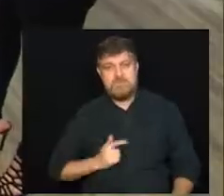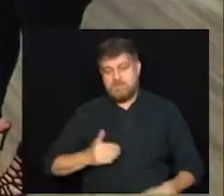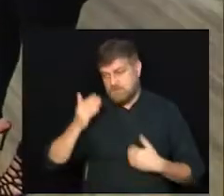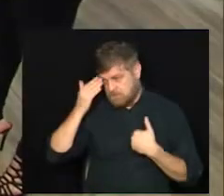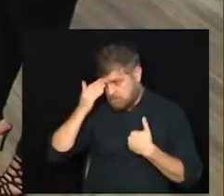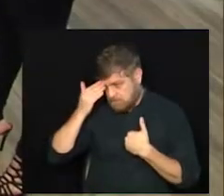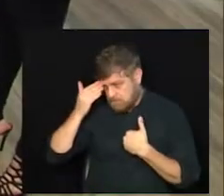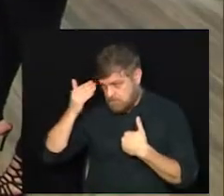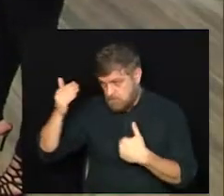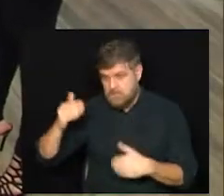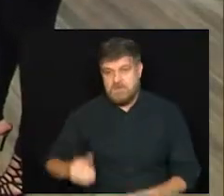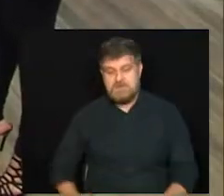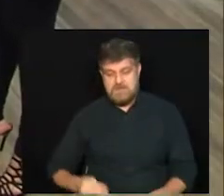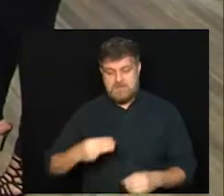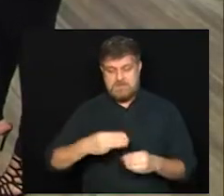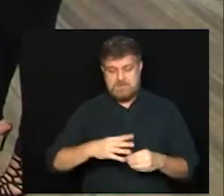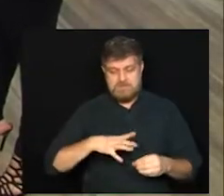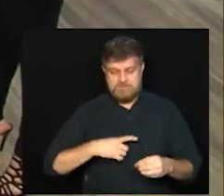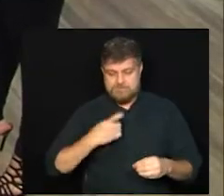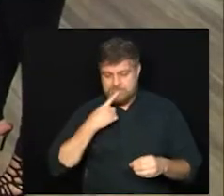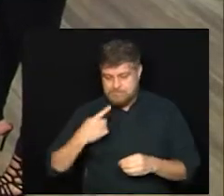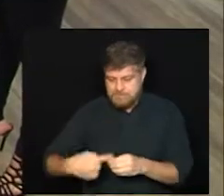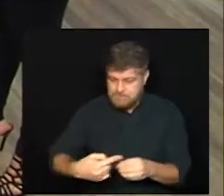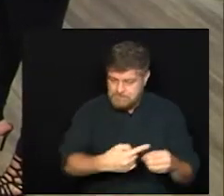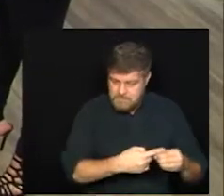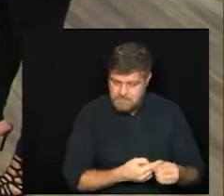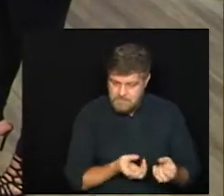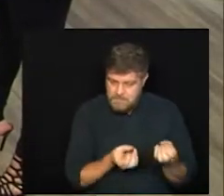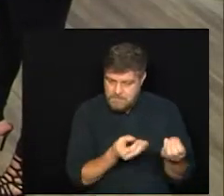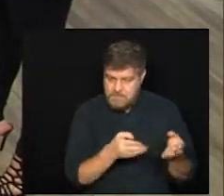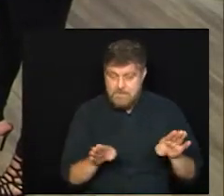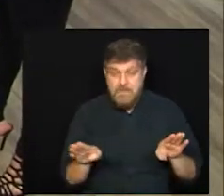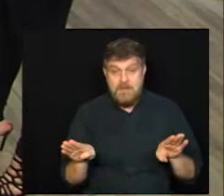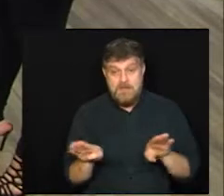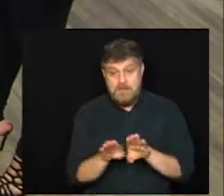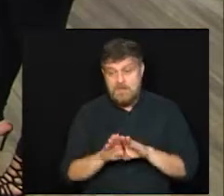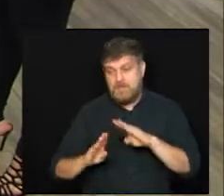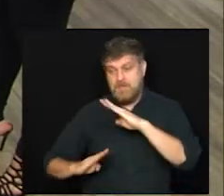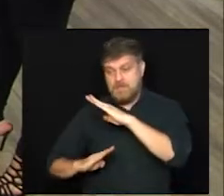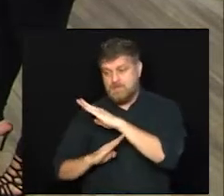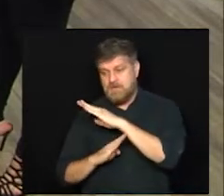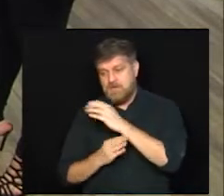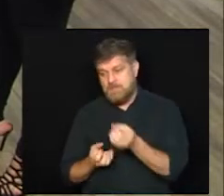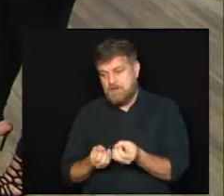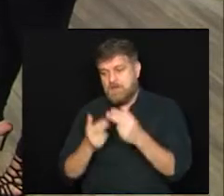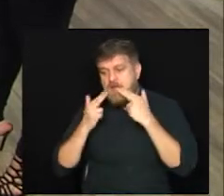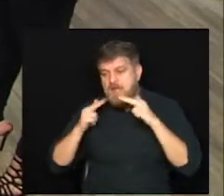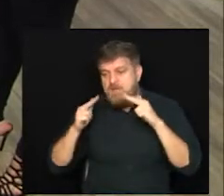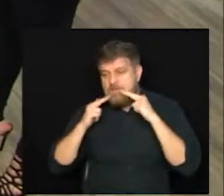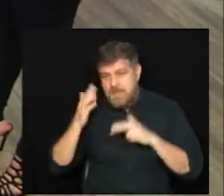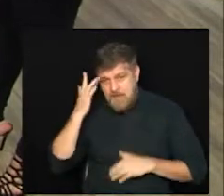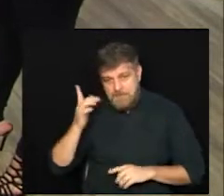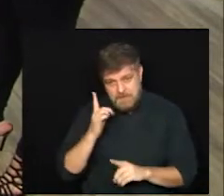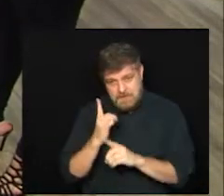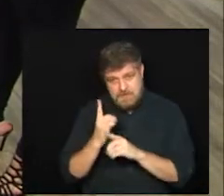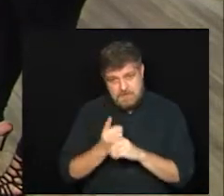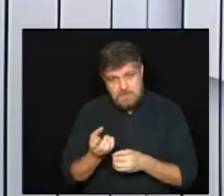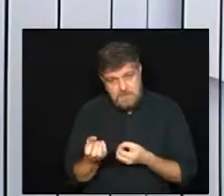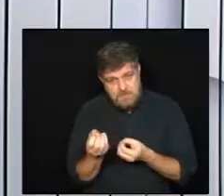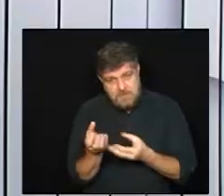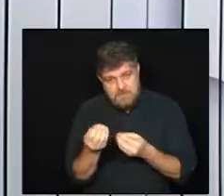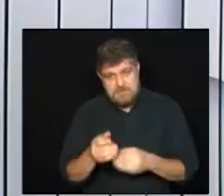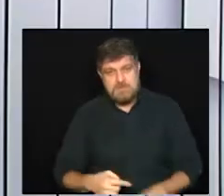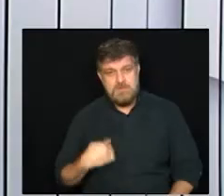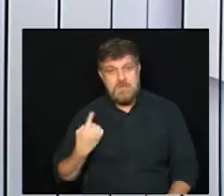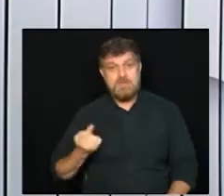obrigado pelas notícias da Metrópole de Campinas. E agora com as notícias do Legislativo. Até amanhã com mais informações. Até amanhã.